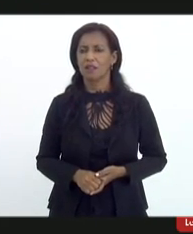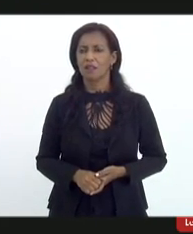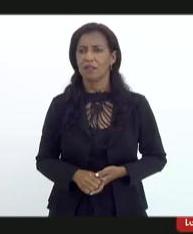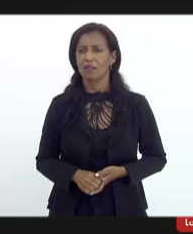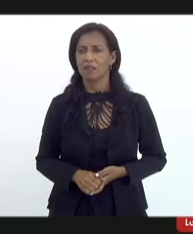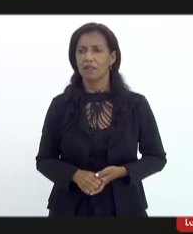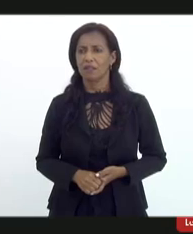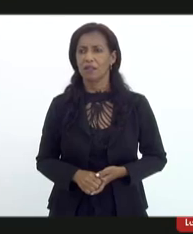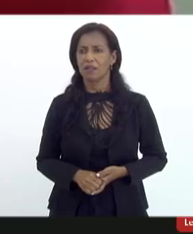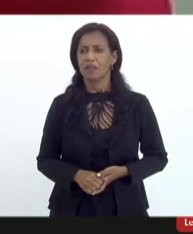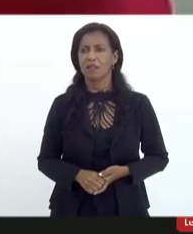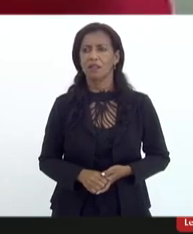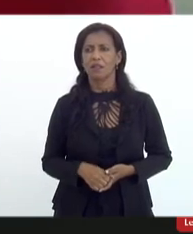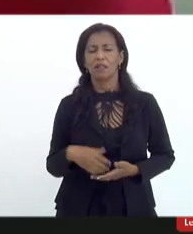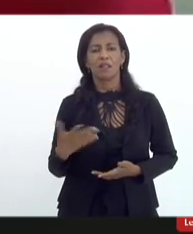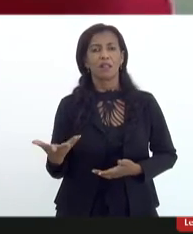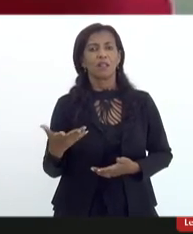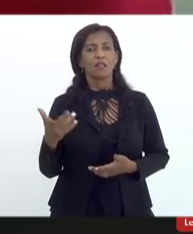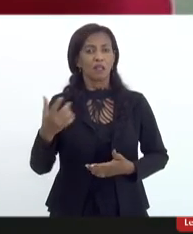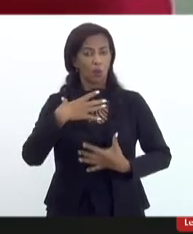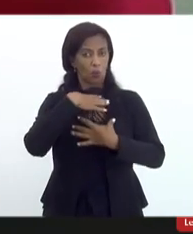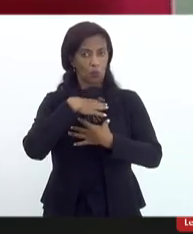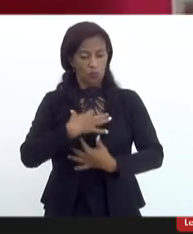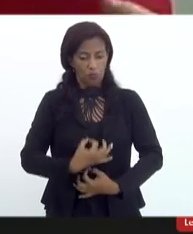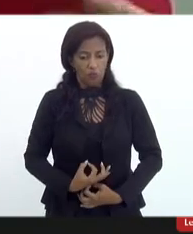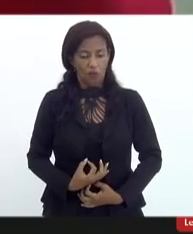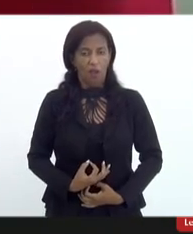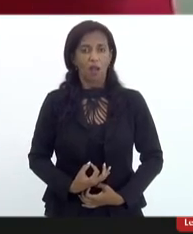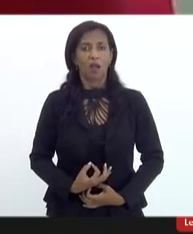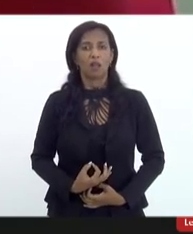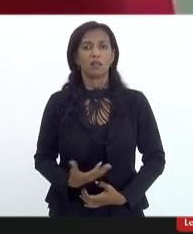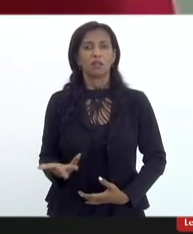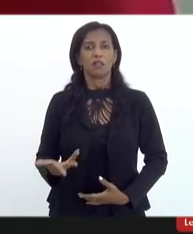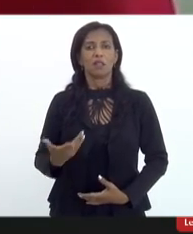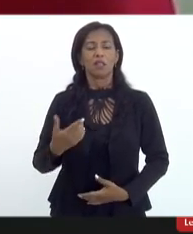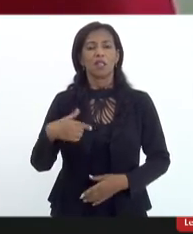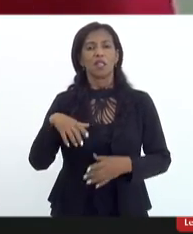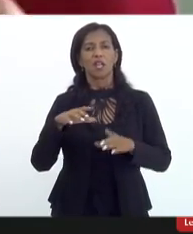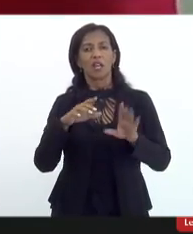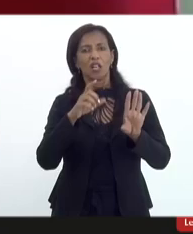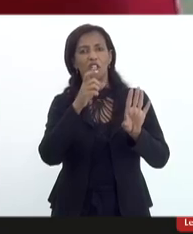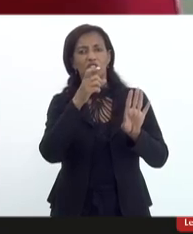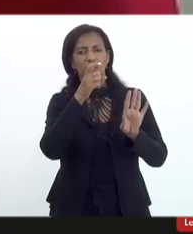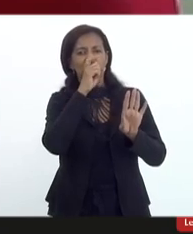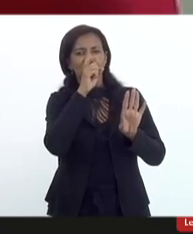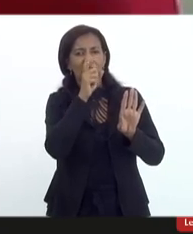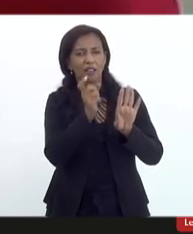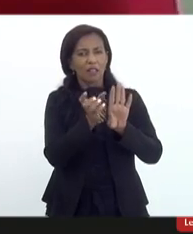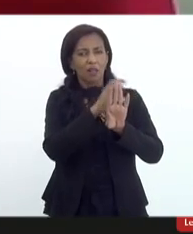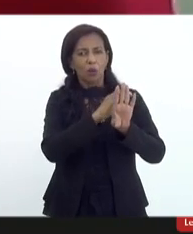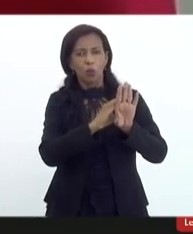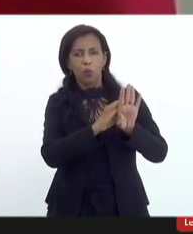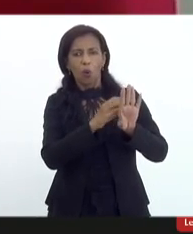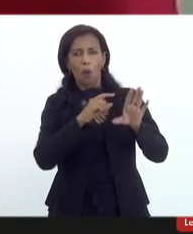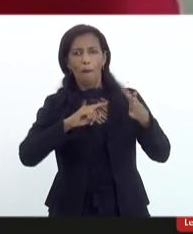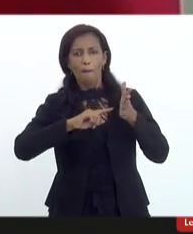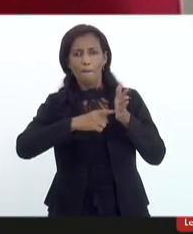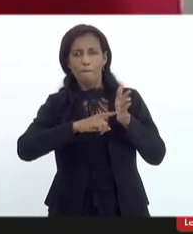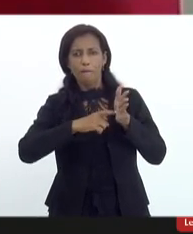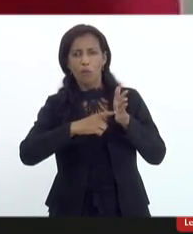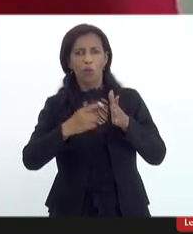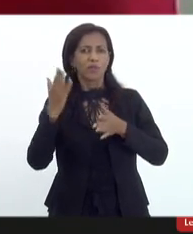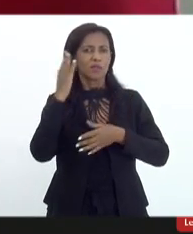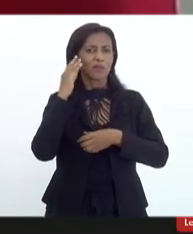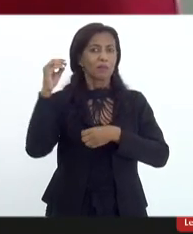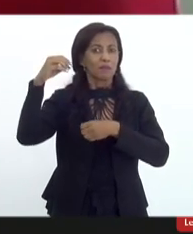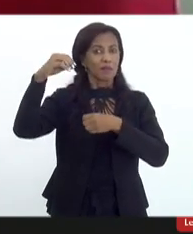que secavam a sua farda no motor da geladeira, porque não poderiam se saber que naquela casa,